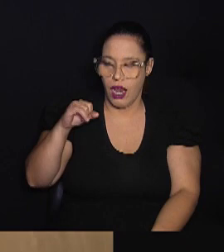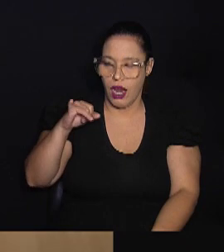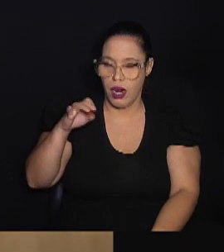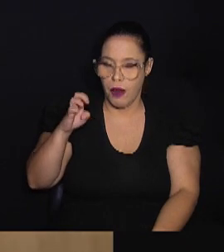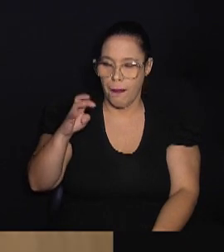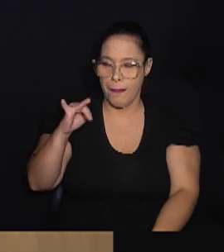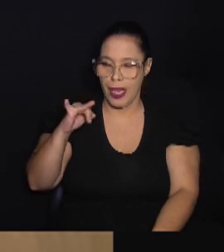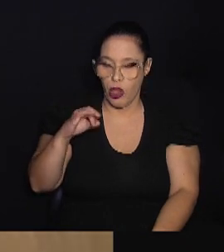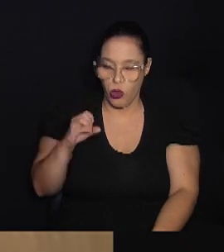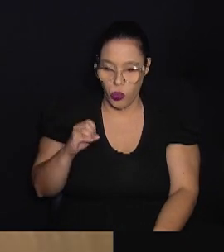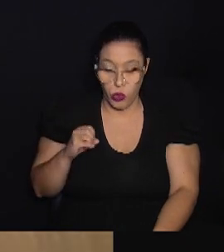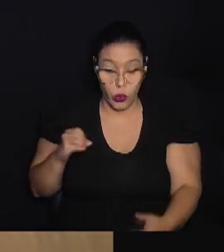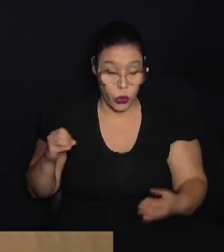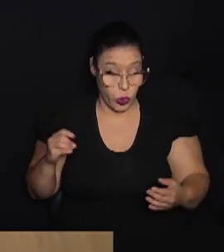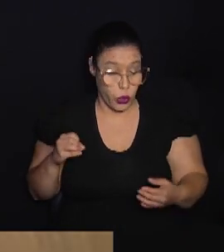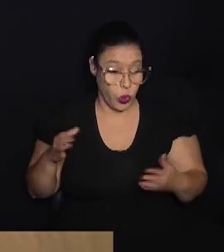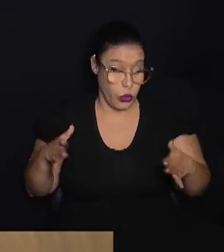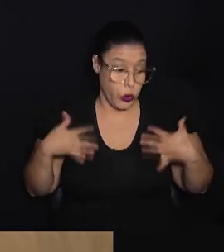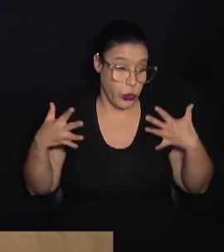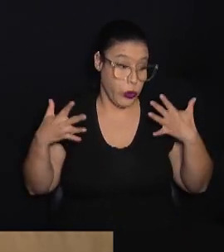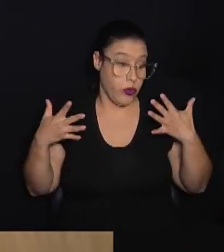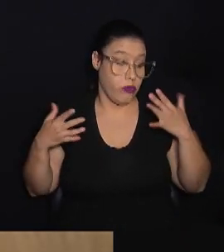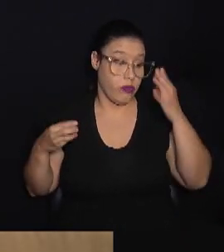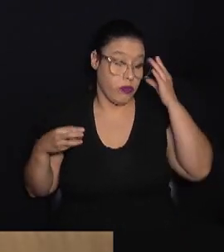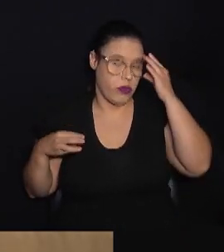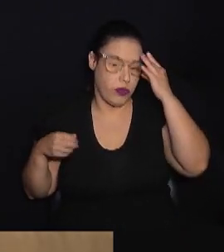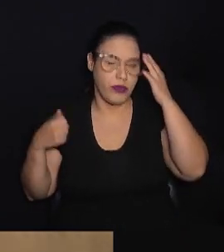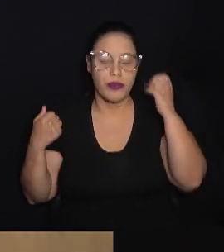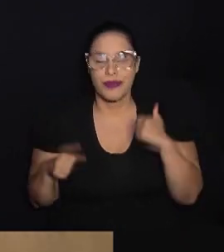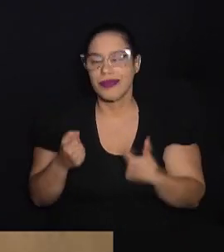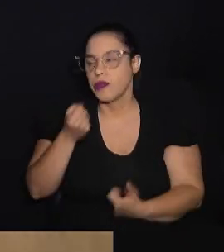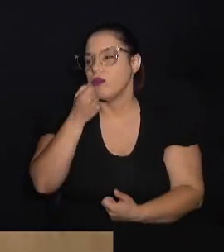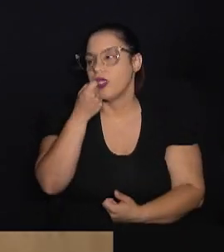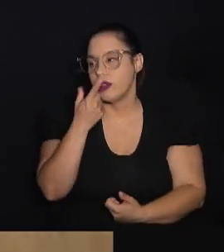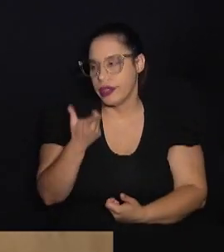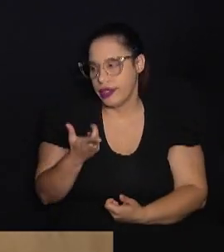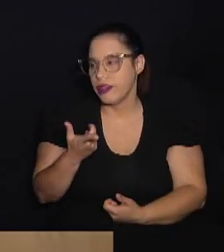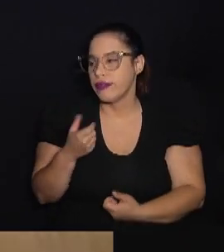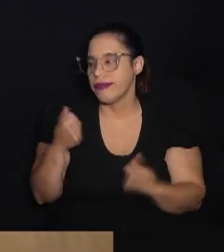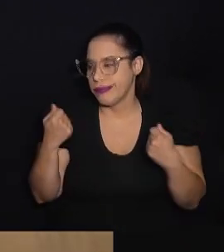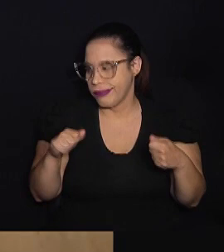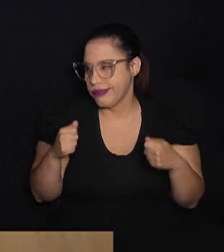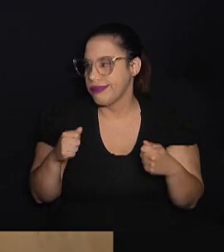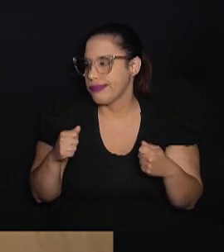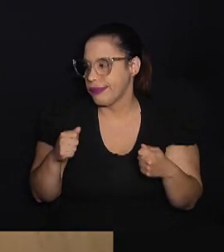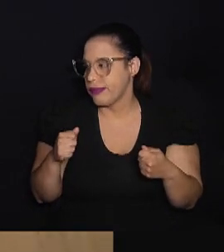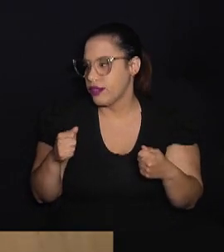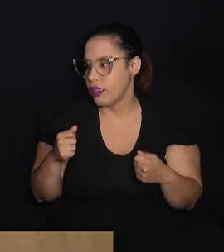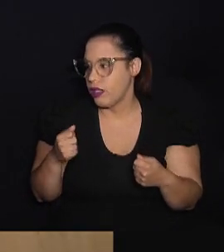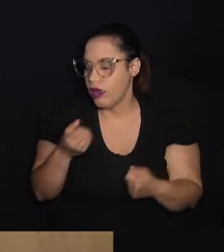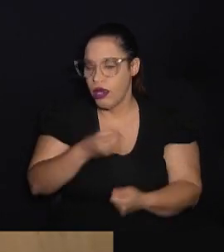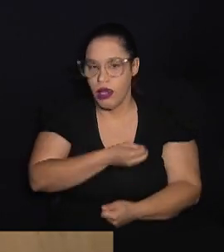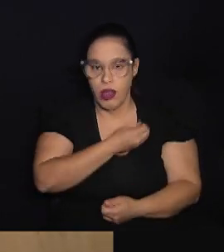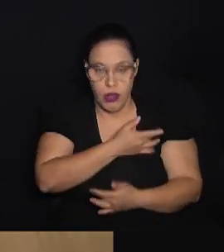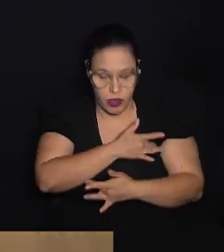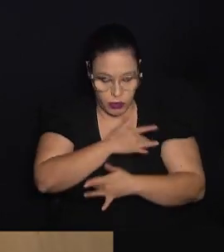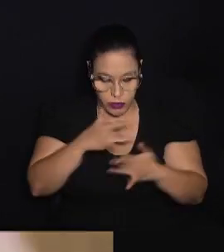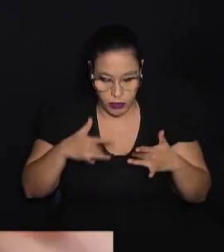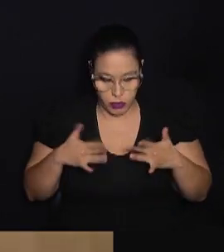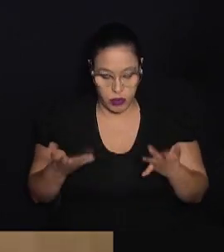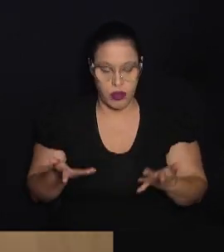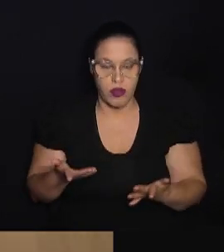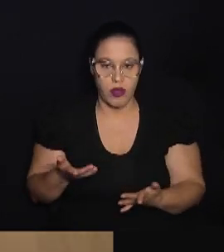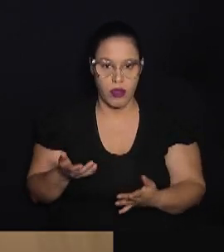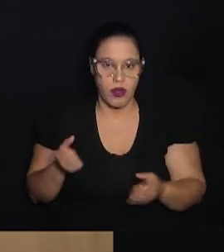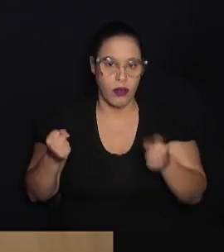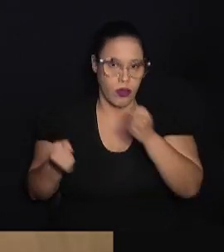da vitalidade. E muitas mulheres precisam dessa reposição, inclusive para ter uma melhora da qualidade de vida,